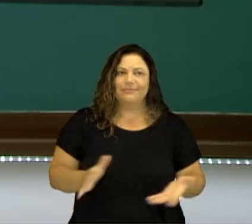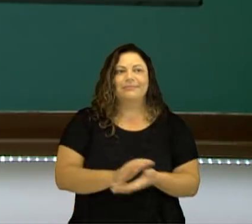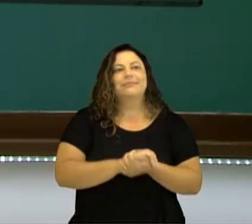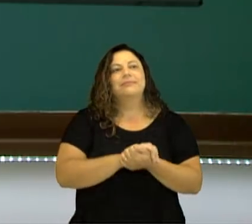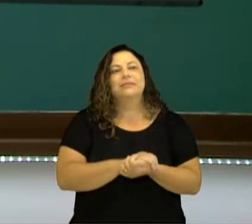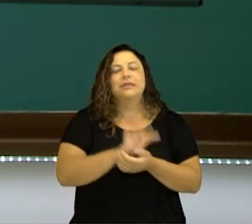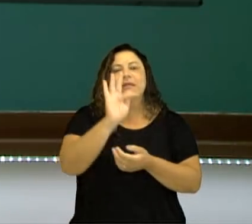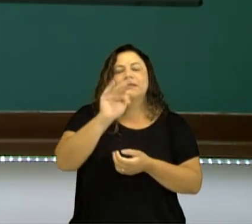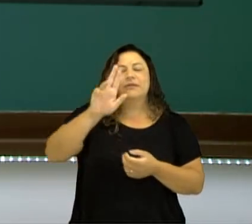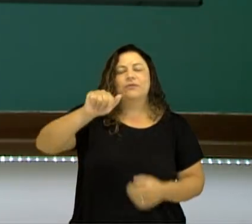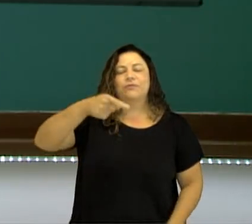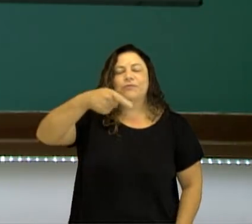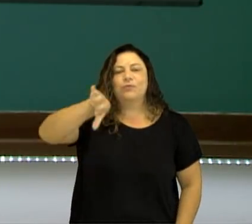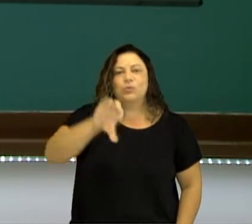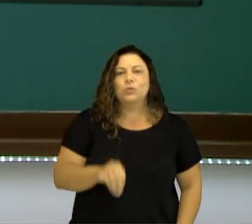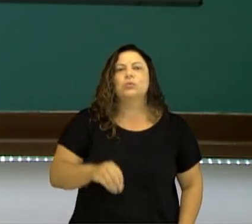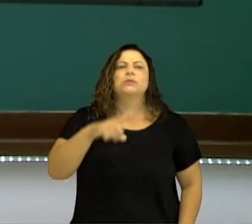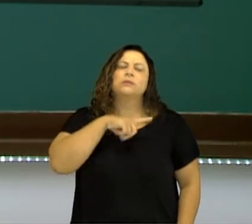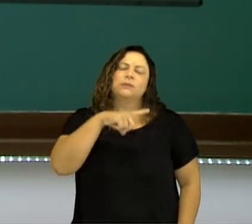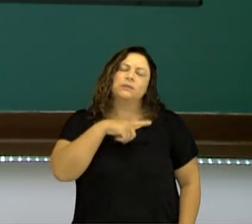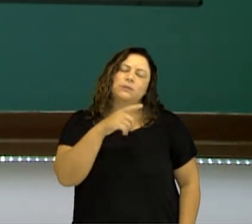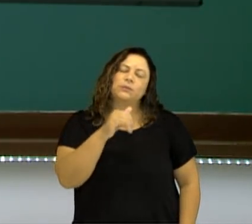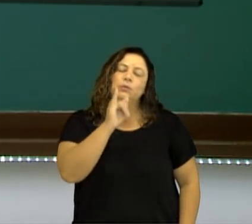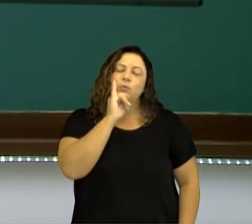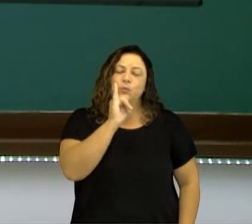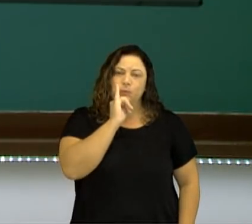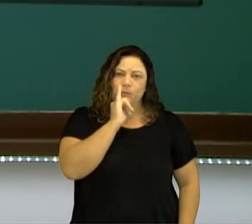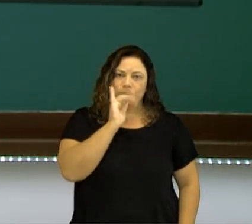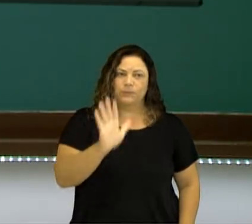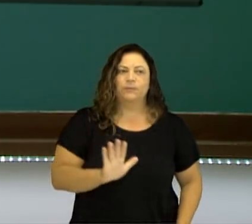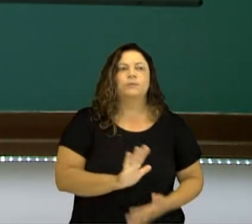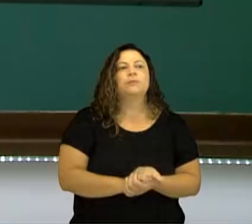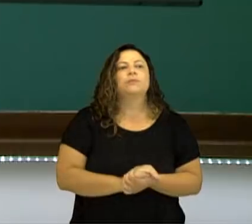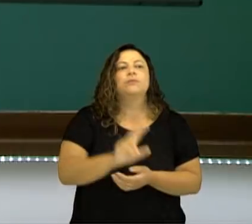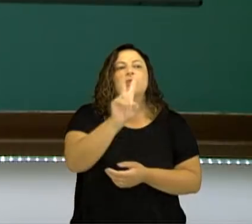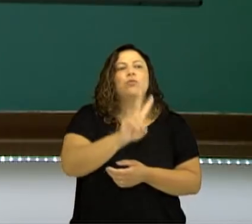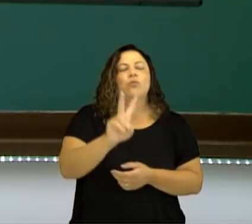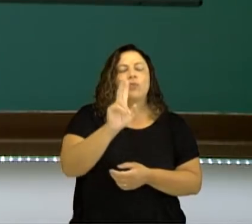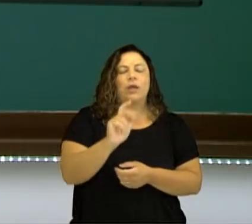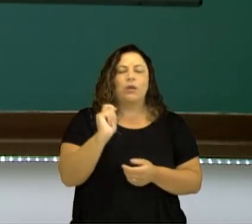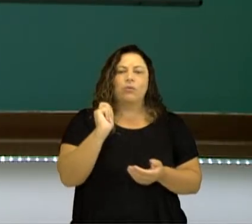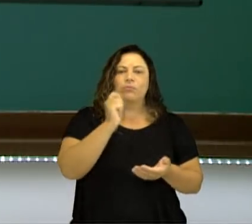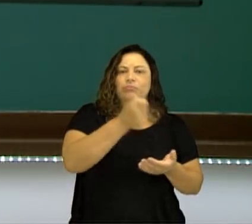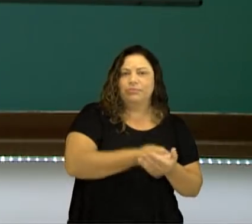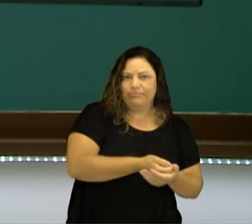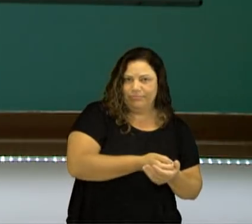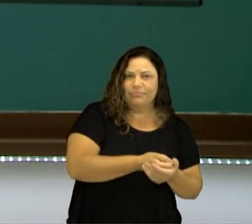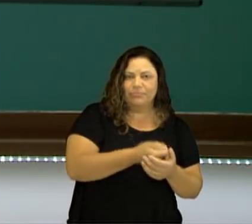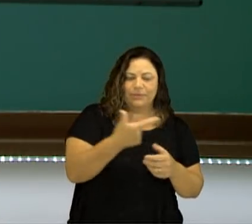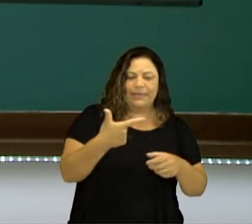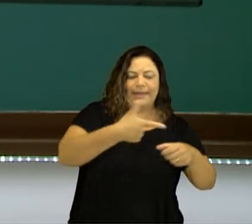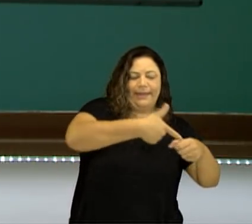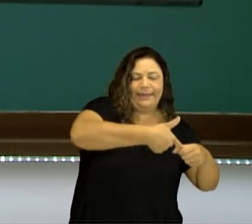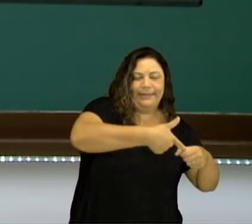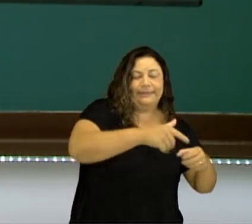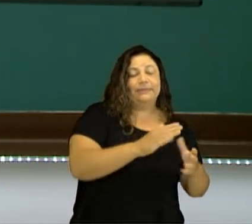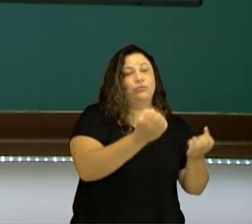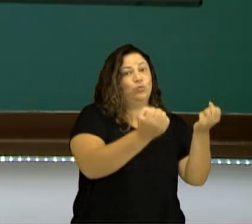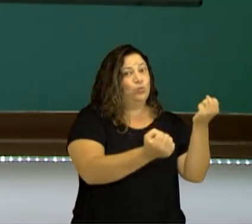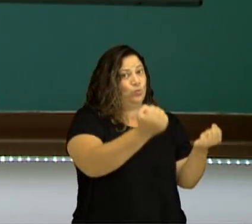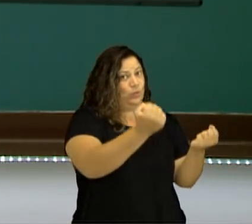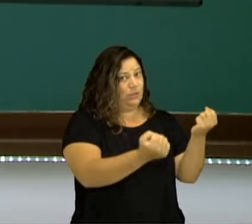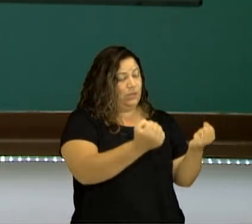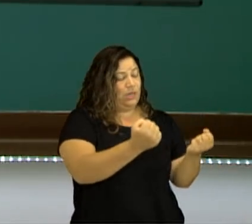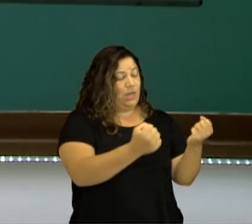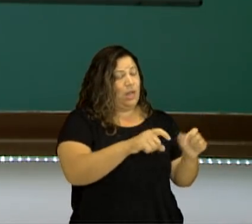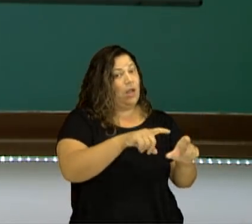Na função, eu tenho aqui um exemplo para vocês. O valor cobrado na bomba depende da quantidade de combustível com a